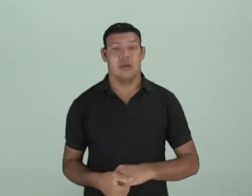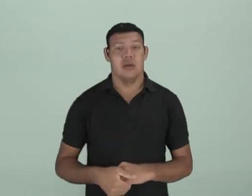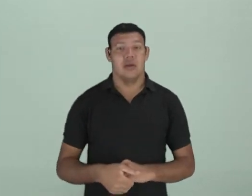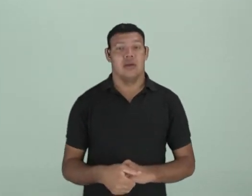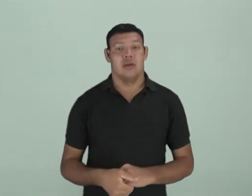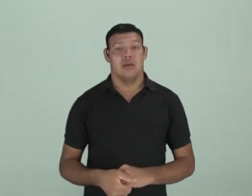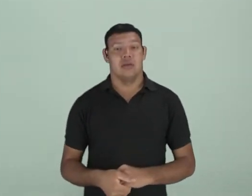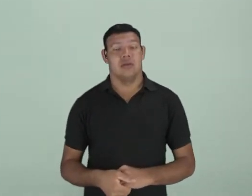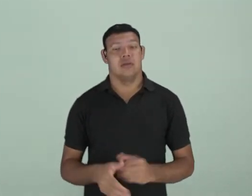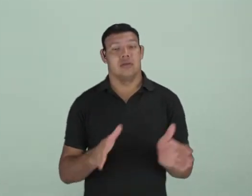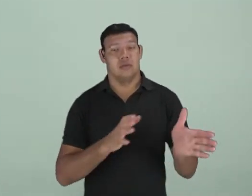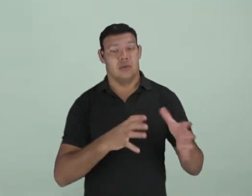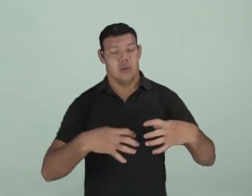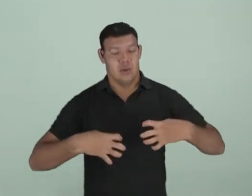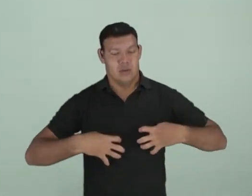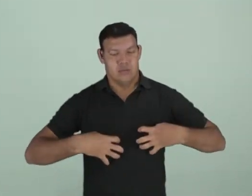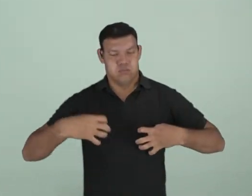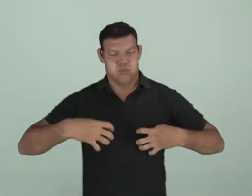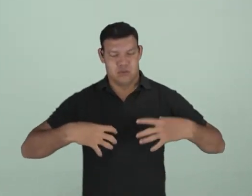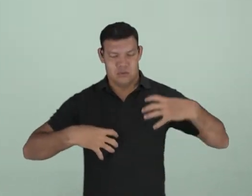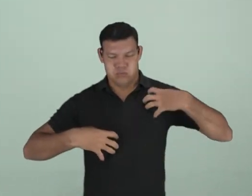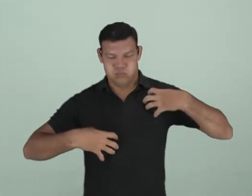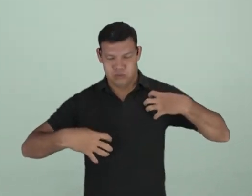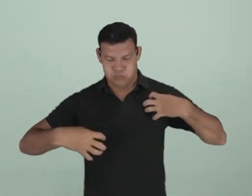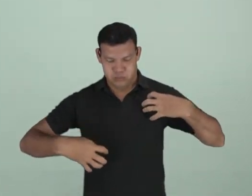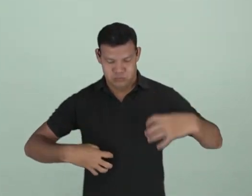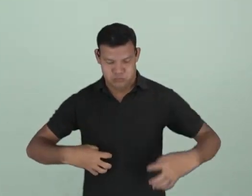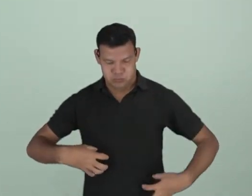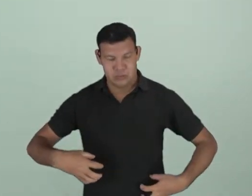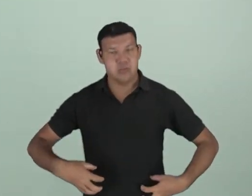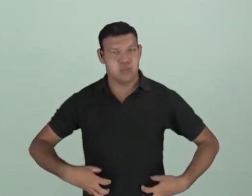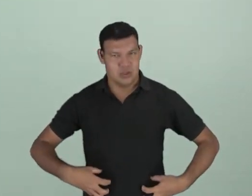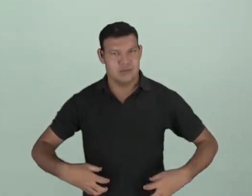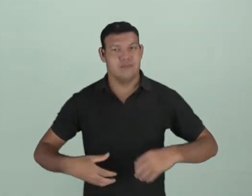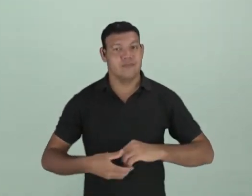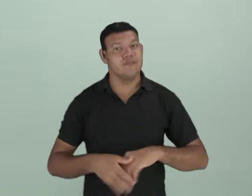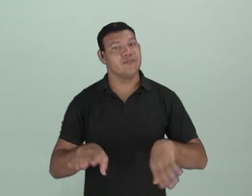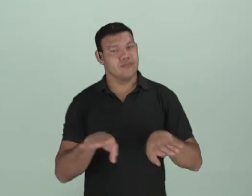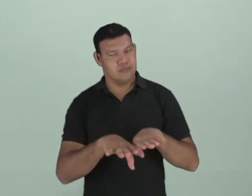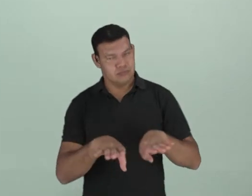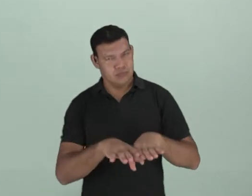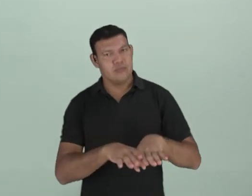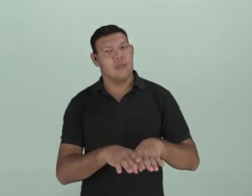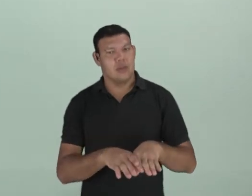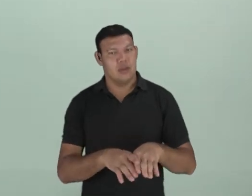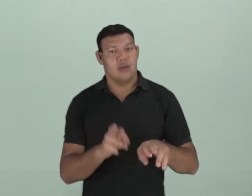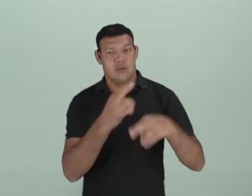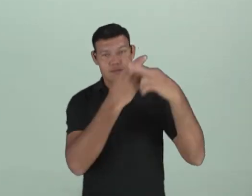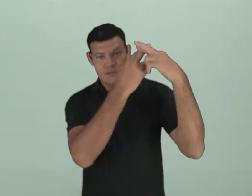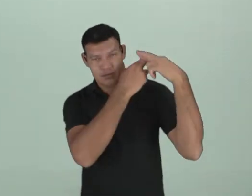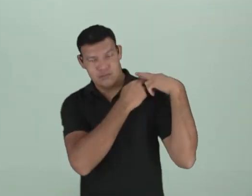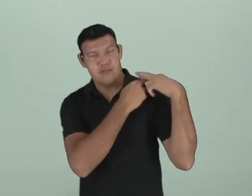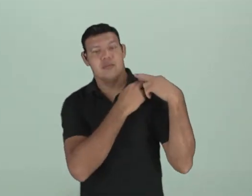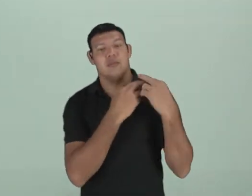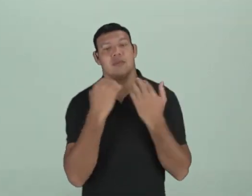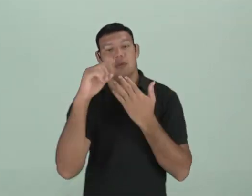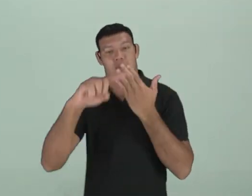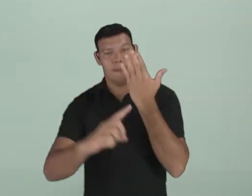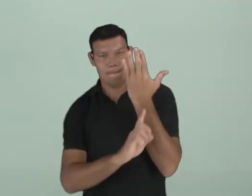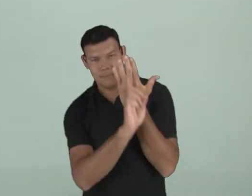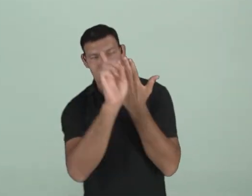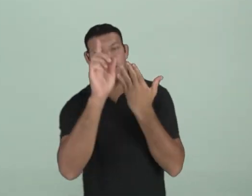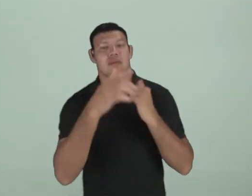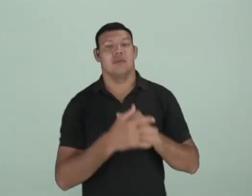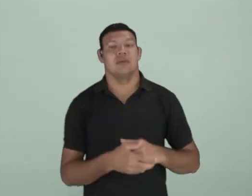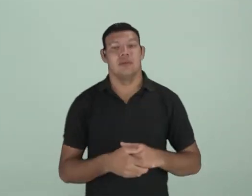ter processos inflamatórios, tá? Que também têm um papel imunológico, tá? Então, a resposta imune inata já nasce com a